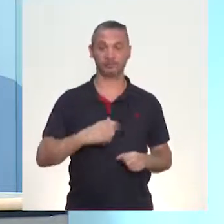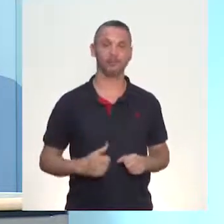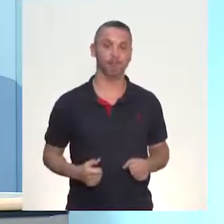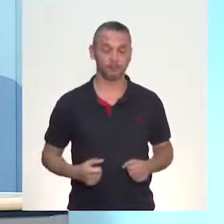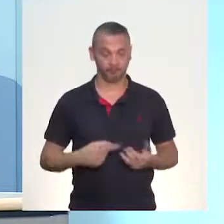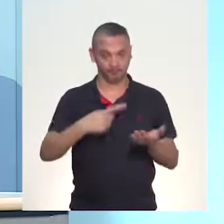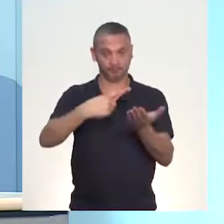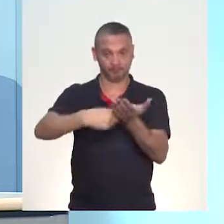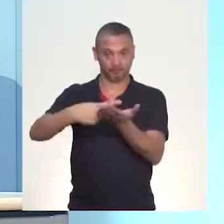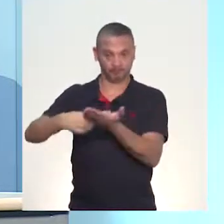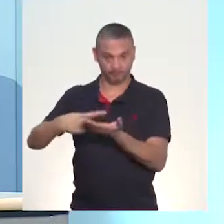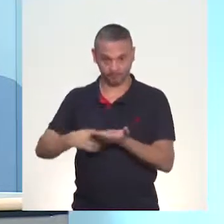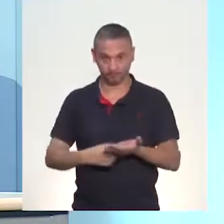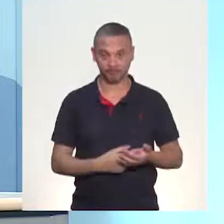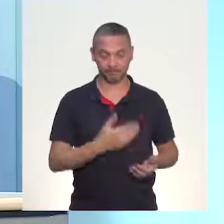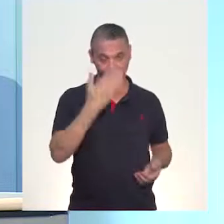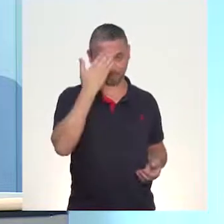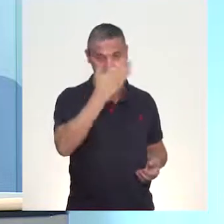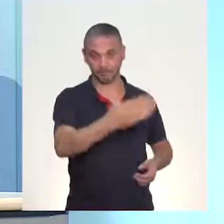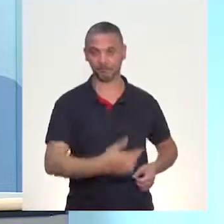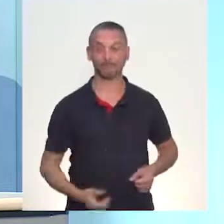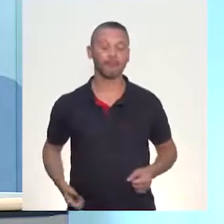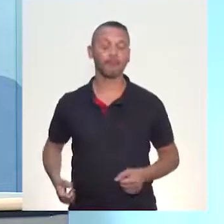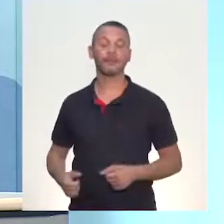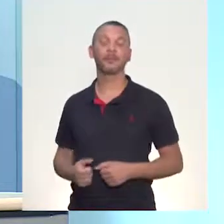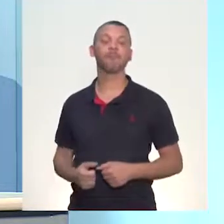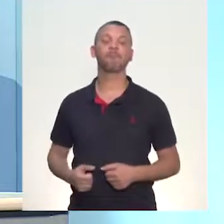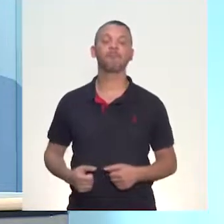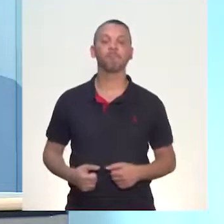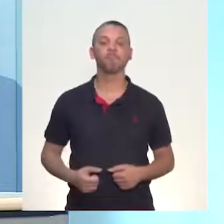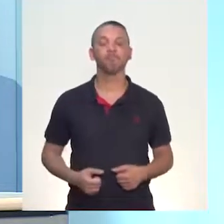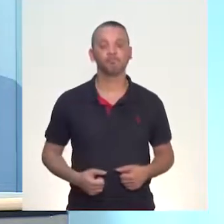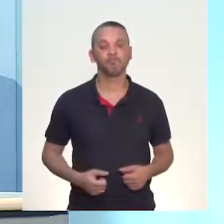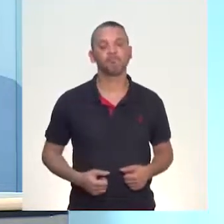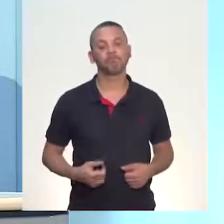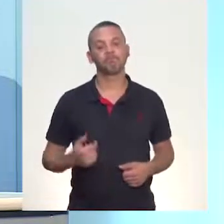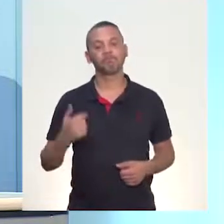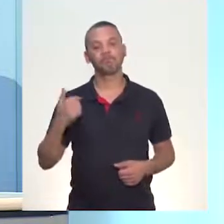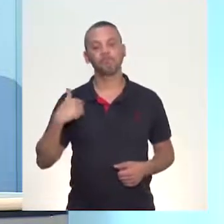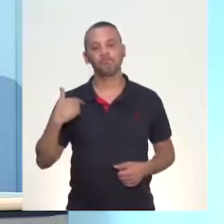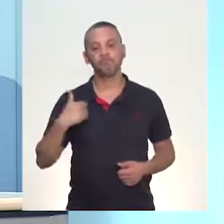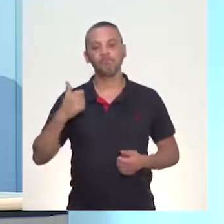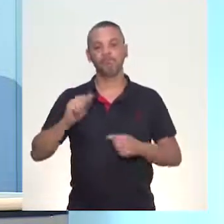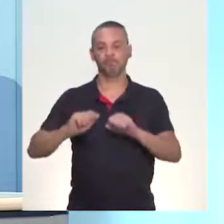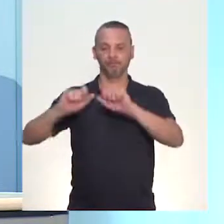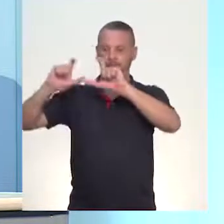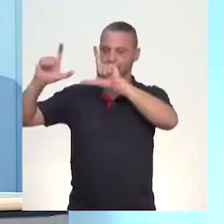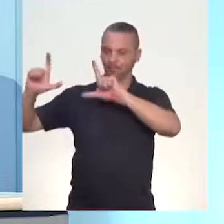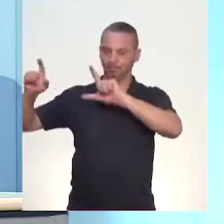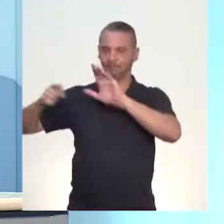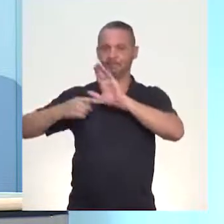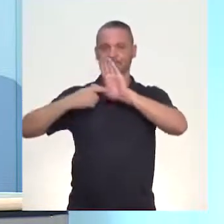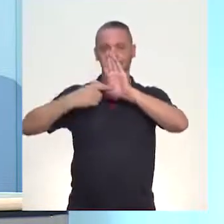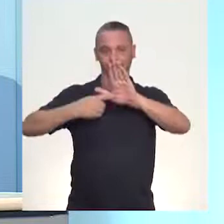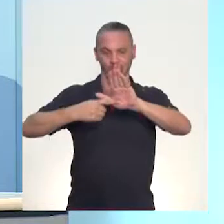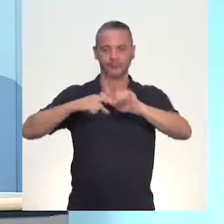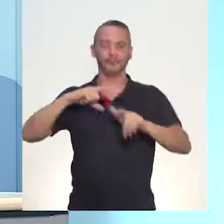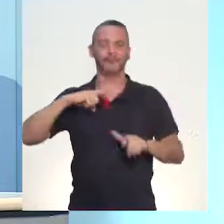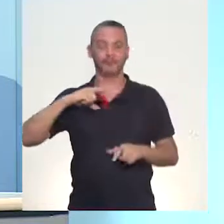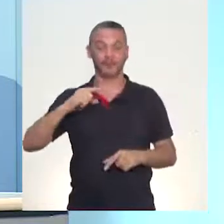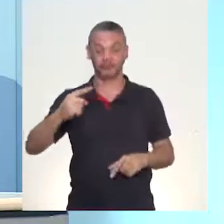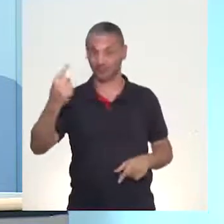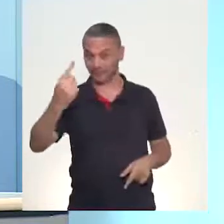Combinado, né? Tio. Eu vou Obrigado, viu? aqui. Então, é o seguinte, ó. Então, quando eu apresentei pela primeira vez esse